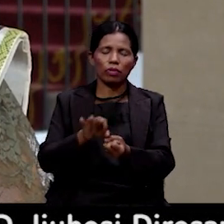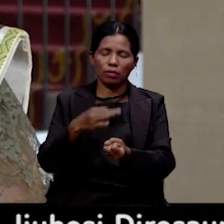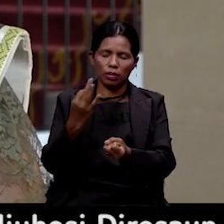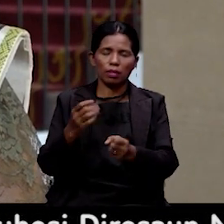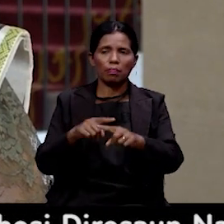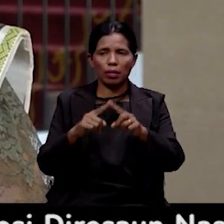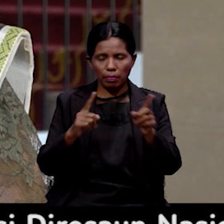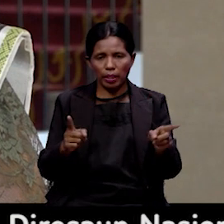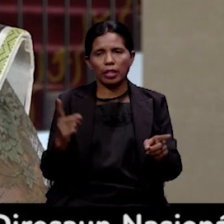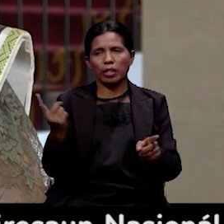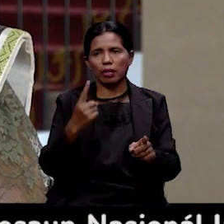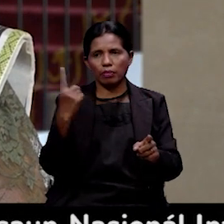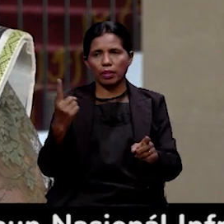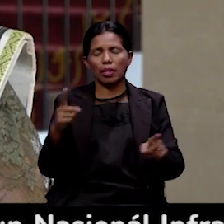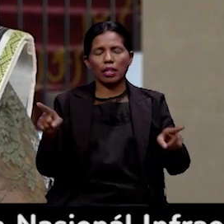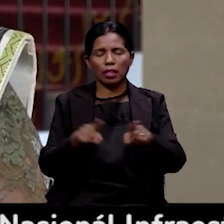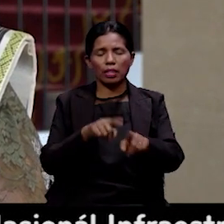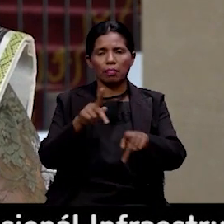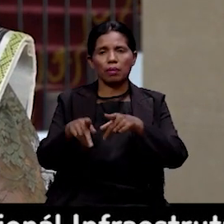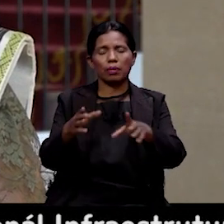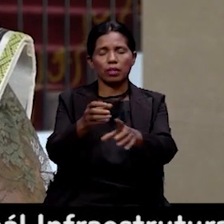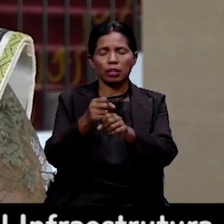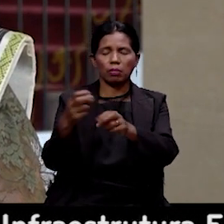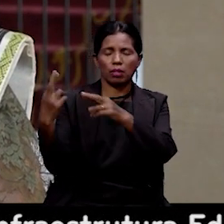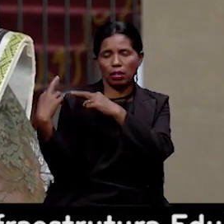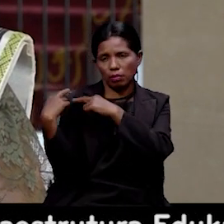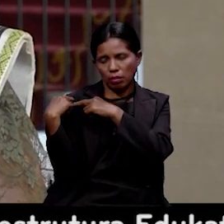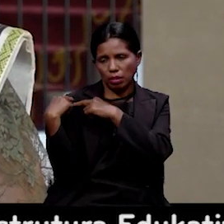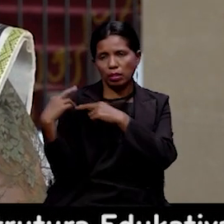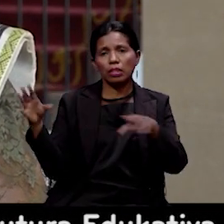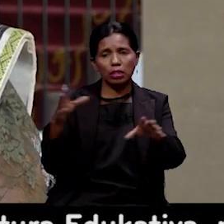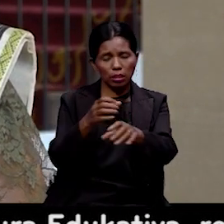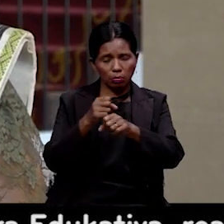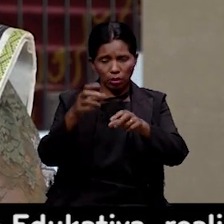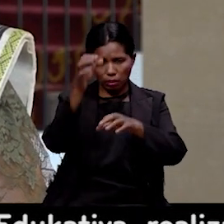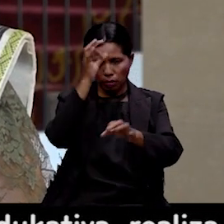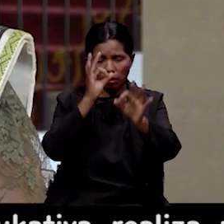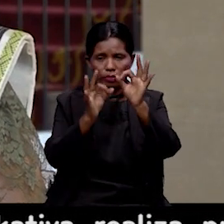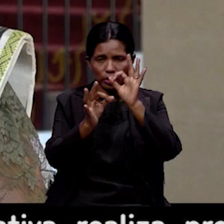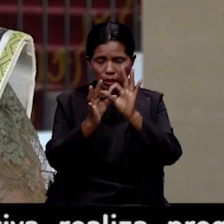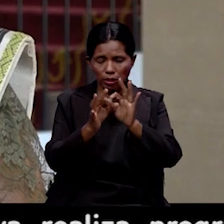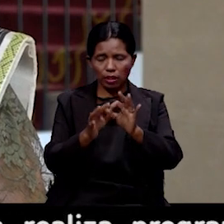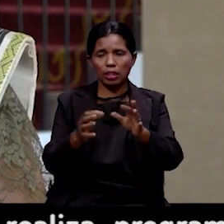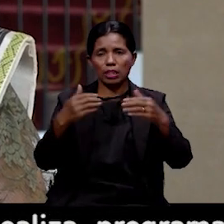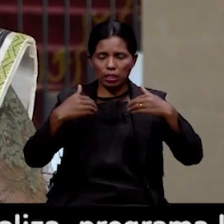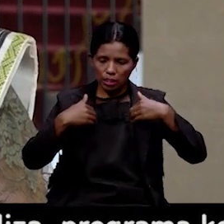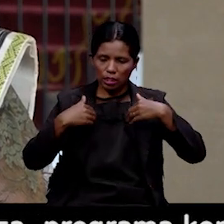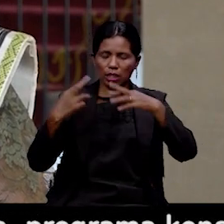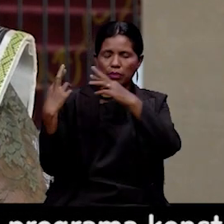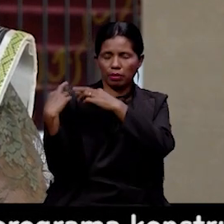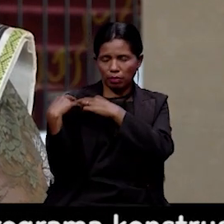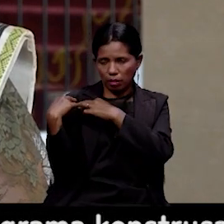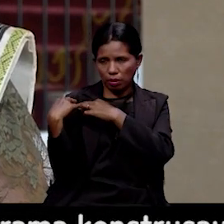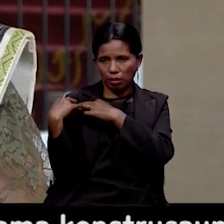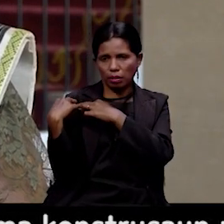fateng nudar emana be simu kenari dene, simu fiari dene, tau iha responsabilidade dene iha honi